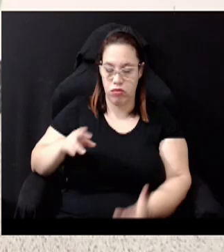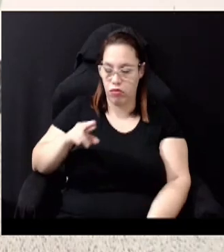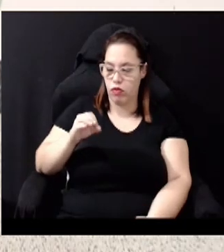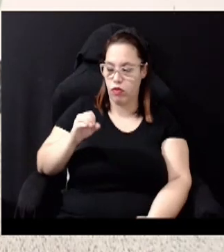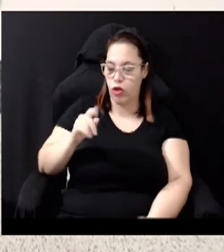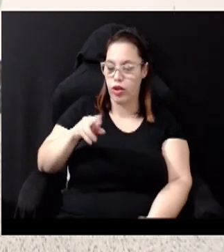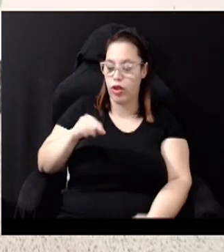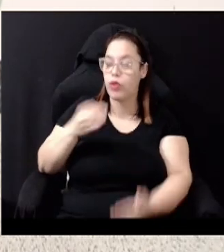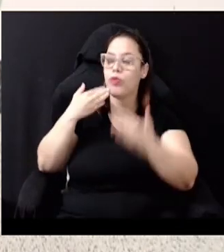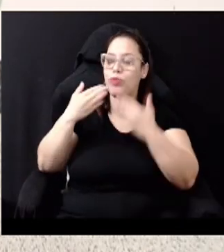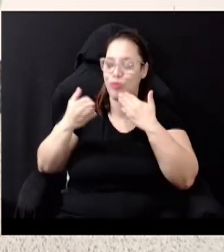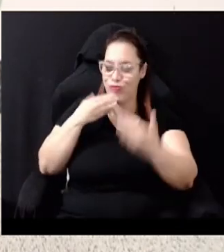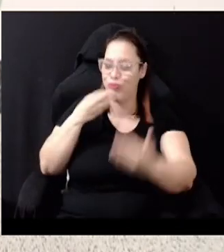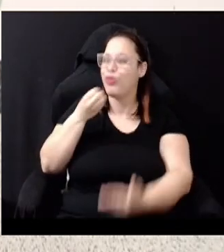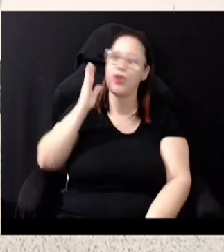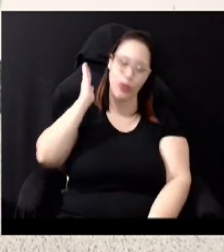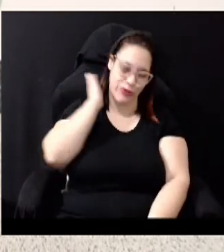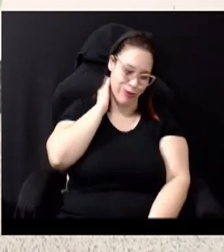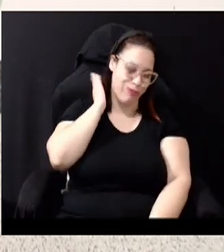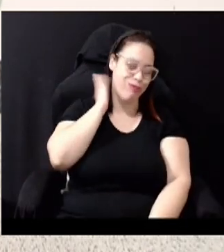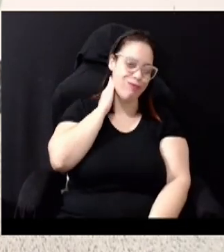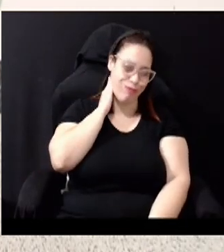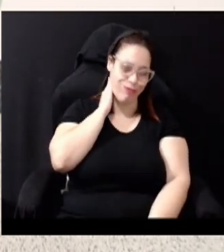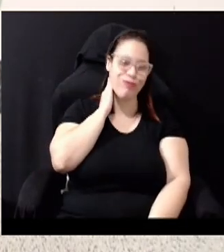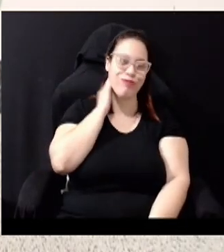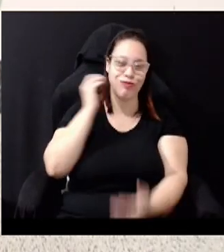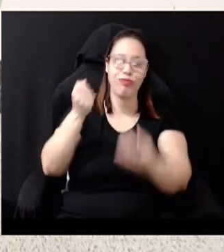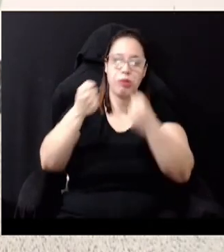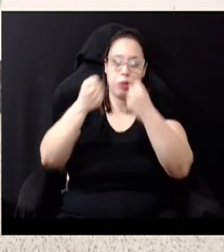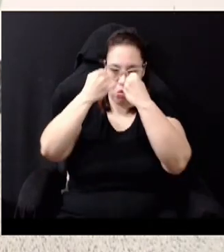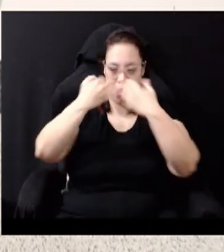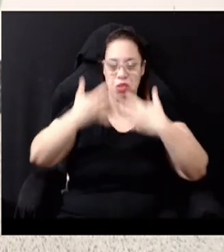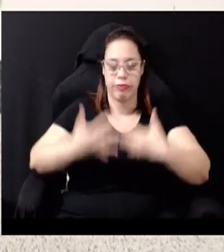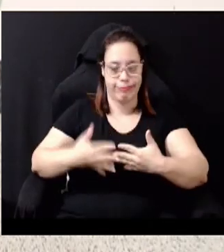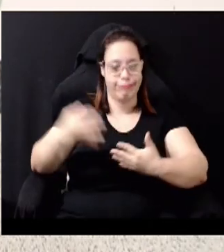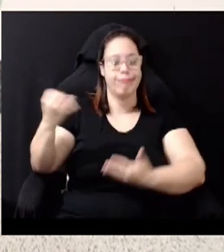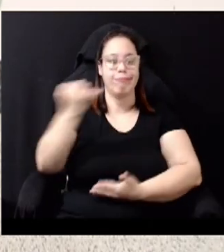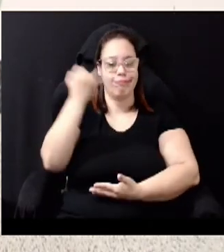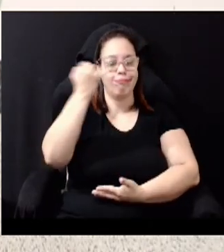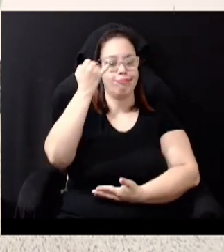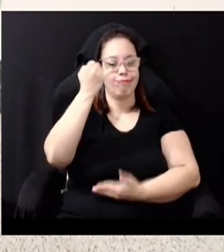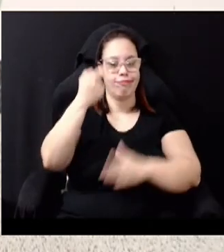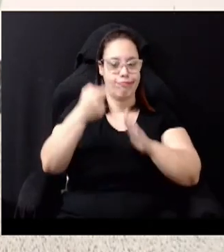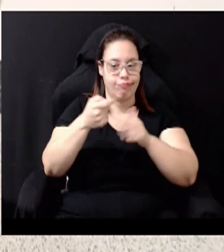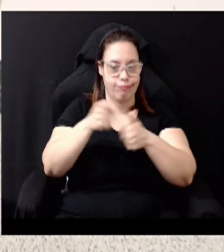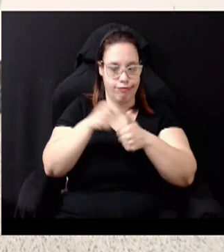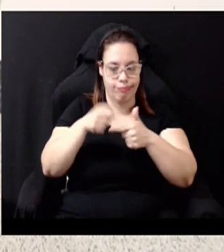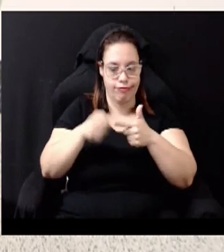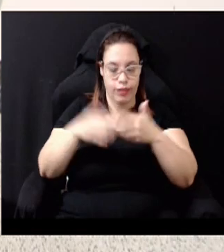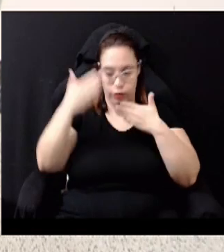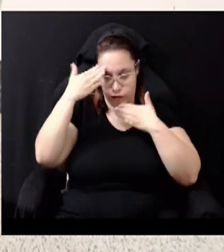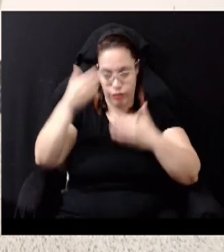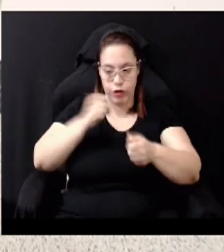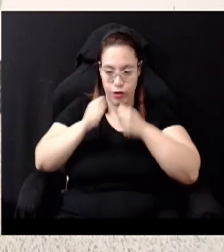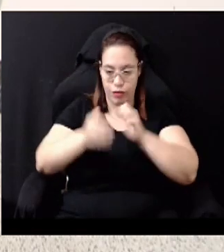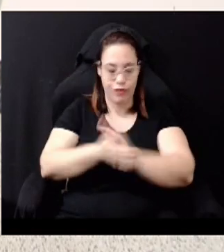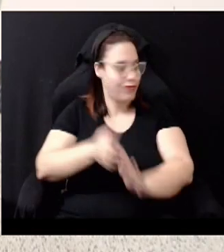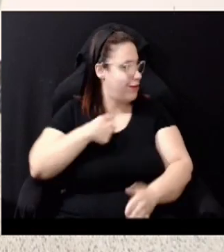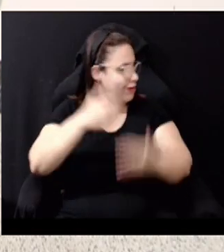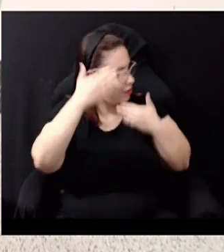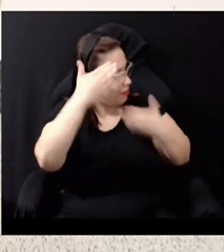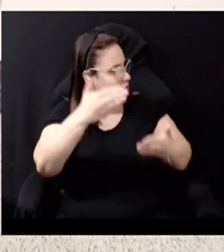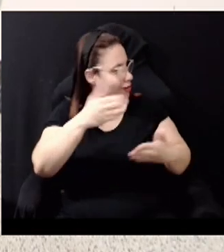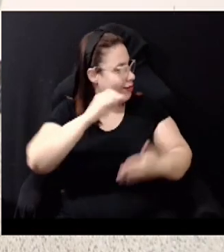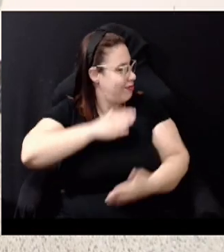conversa, bastante esclarecedora, importante aí pontuar essa situação. Muito obrigado pela entrevista. Eu que agradeço, um prazer,